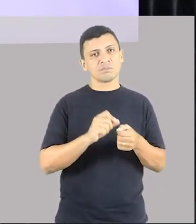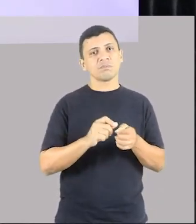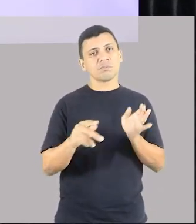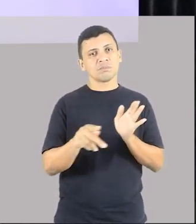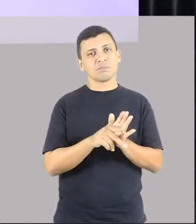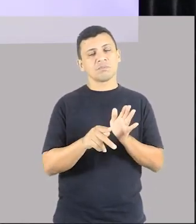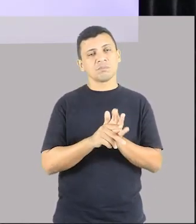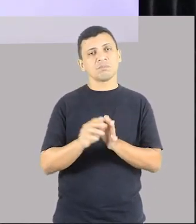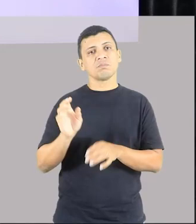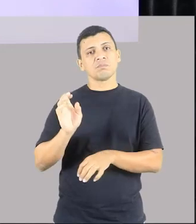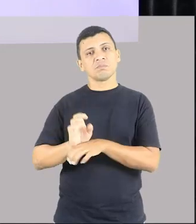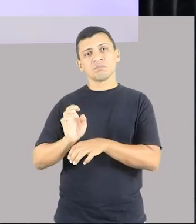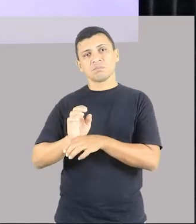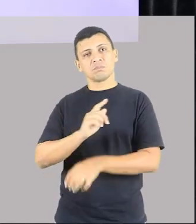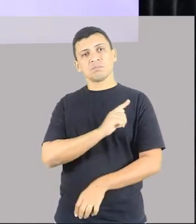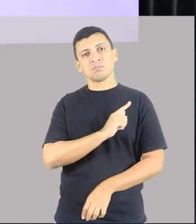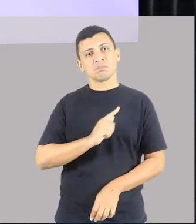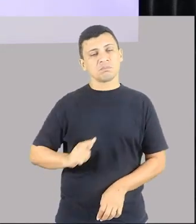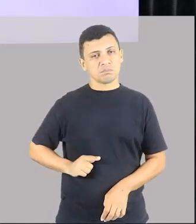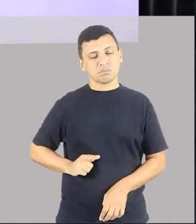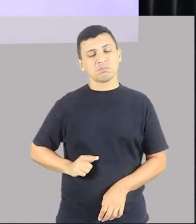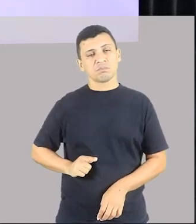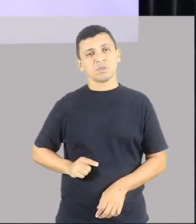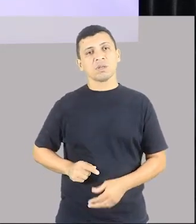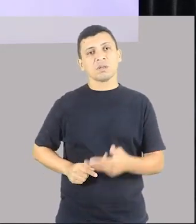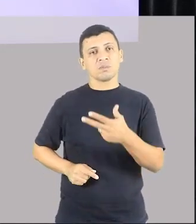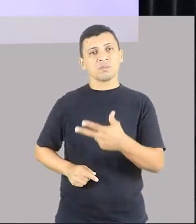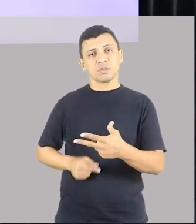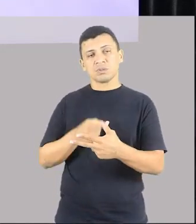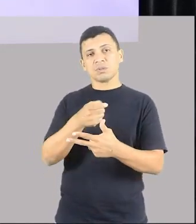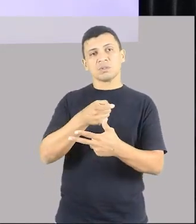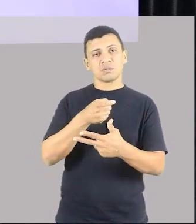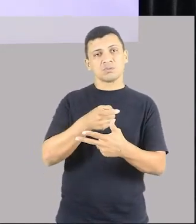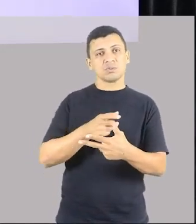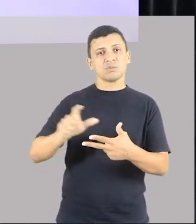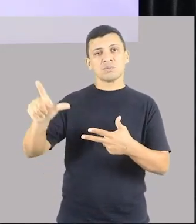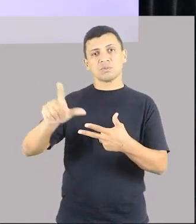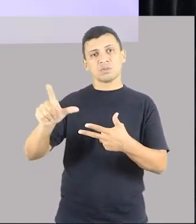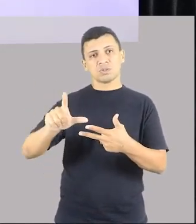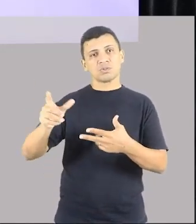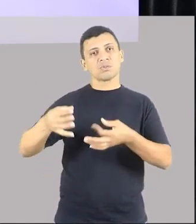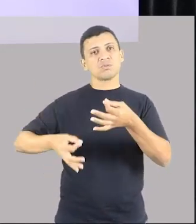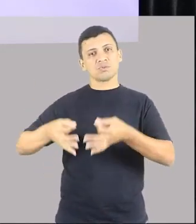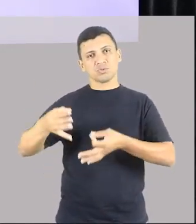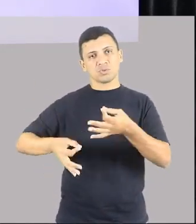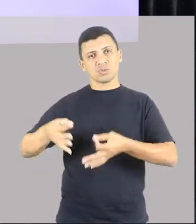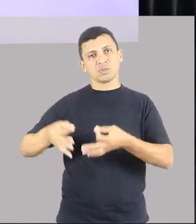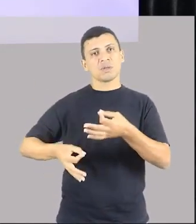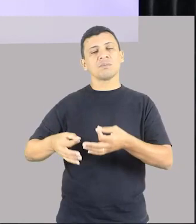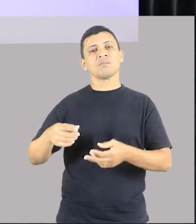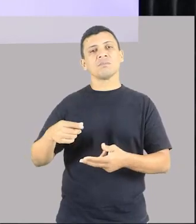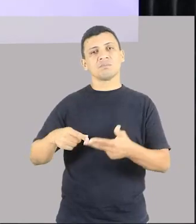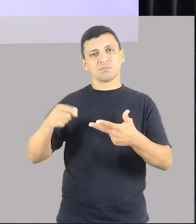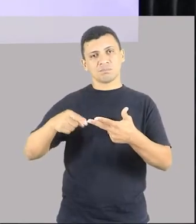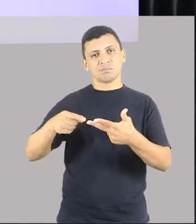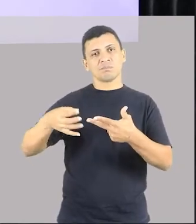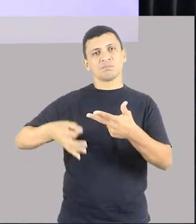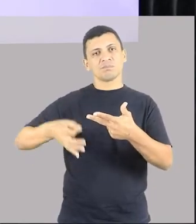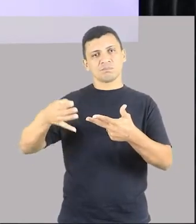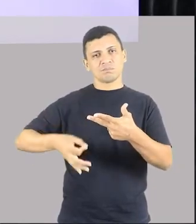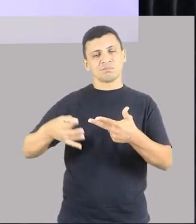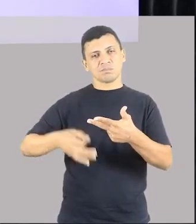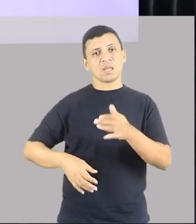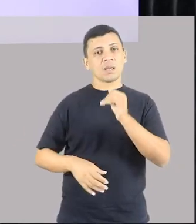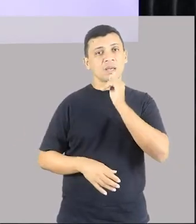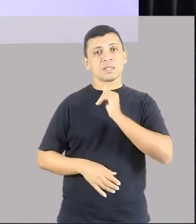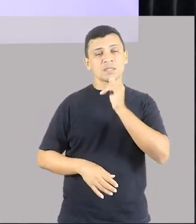Estado, seja no Poder Executivo, mas também no Poder Legislativo, também no Poder Judiciário. São exemplos de